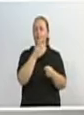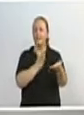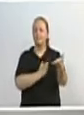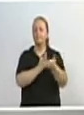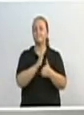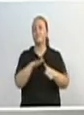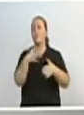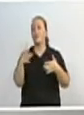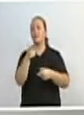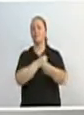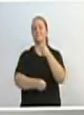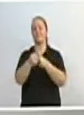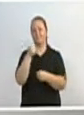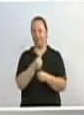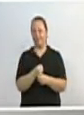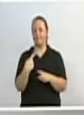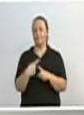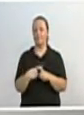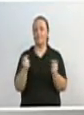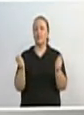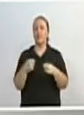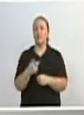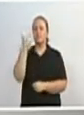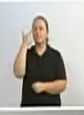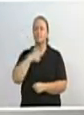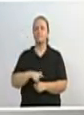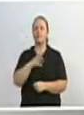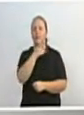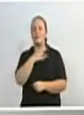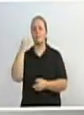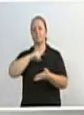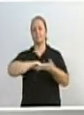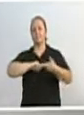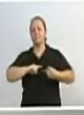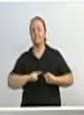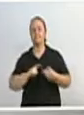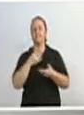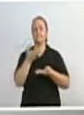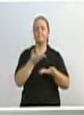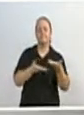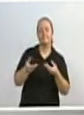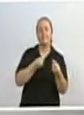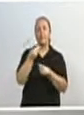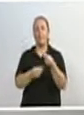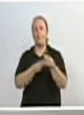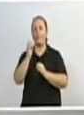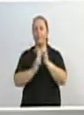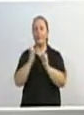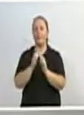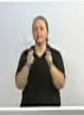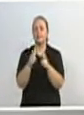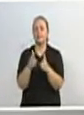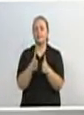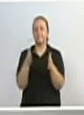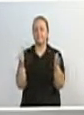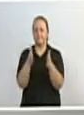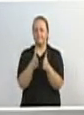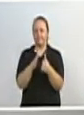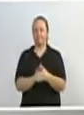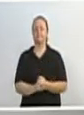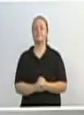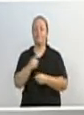para que nós já conseguíssemos obter os benefícios de tratamento diferenciado para micro e pequena empresa neste ano de 2016, que,